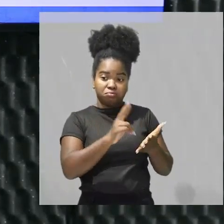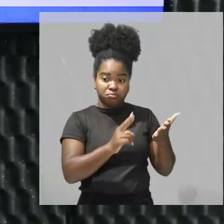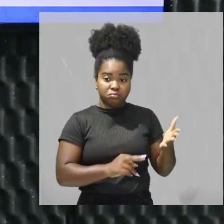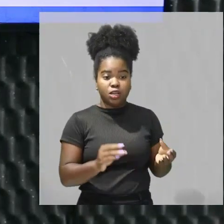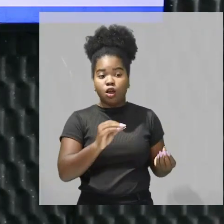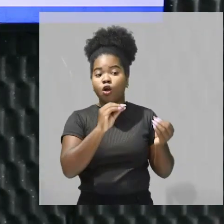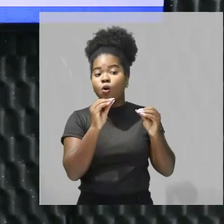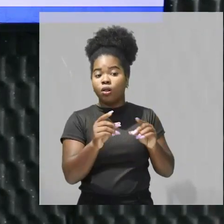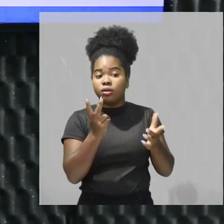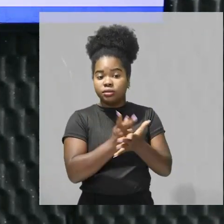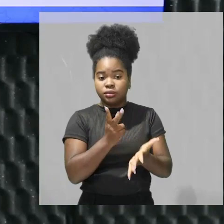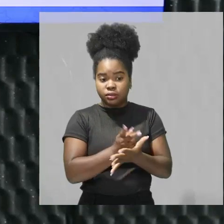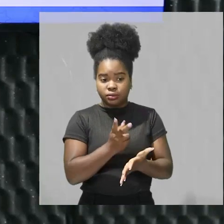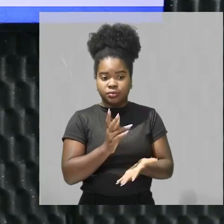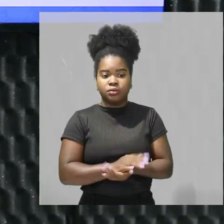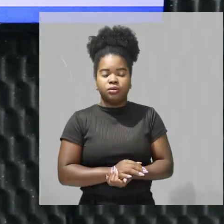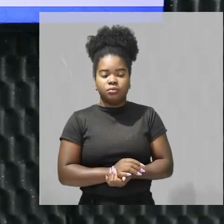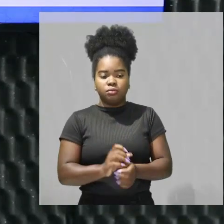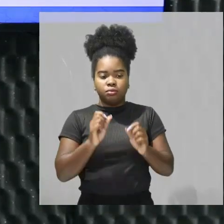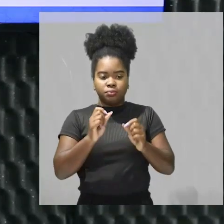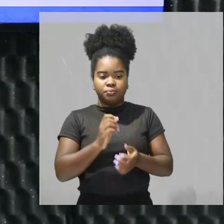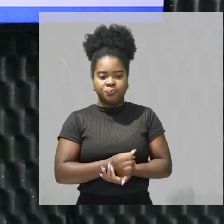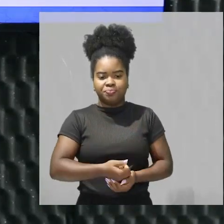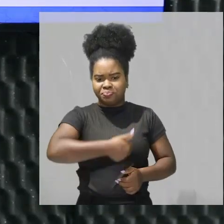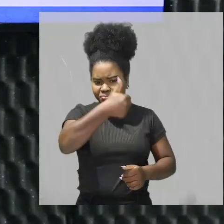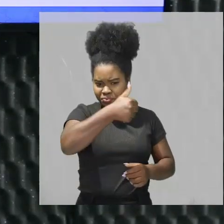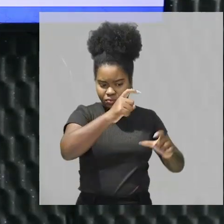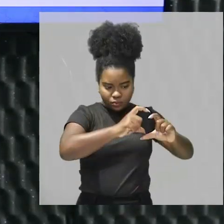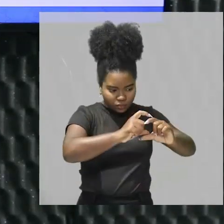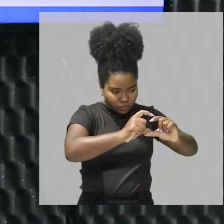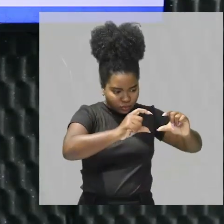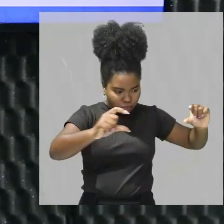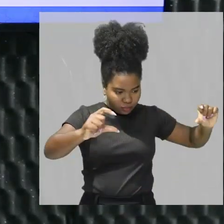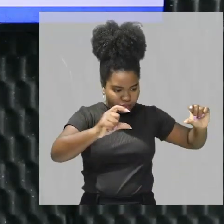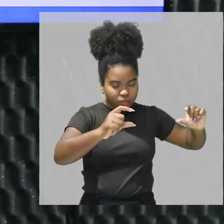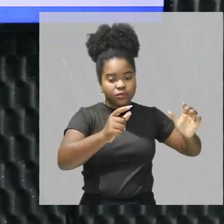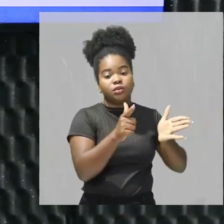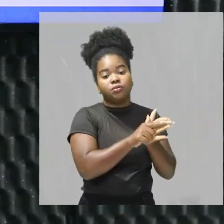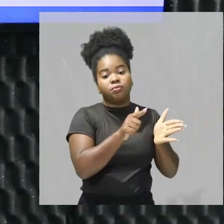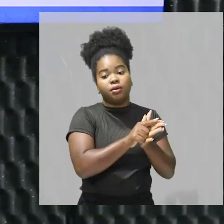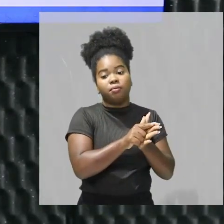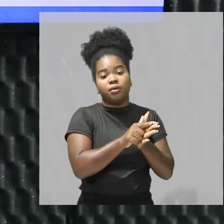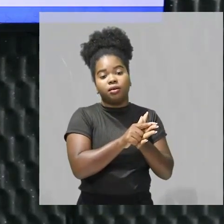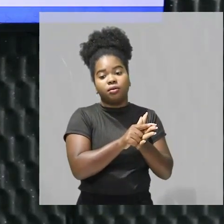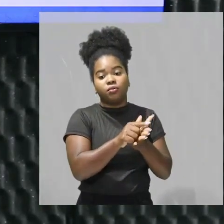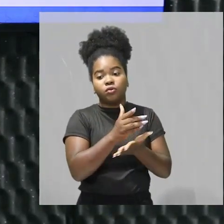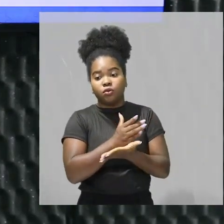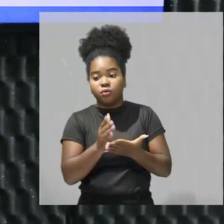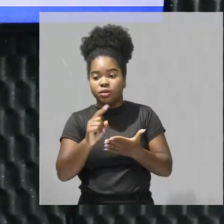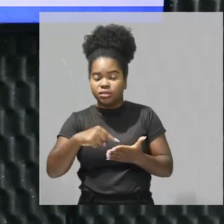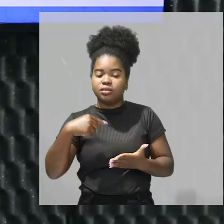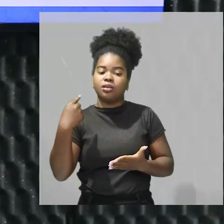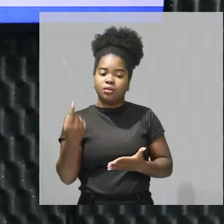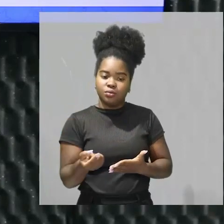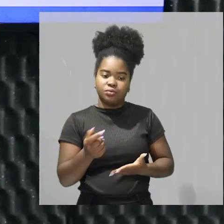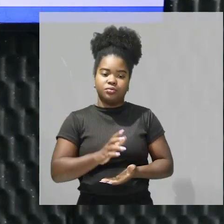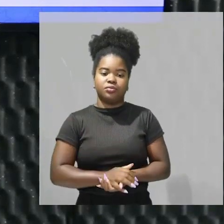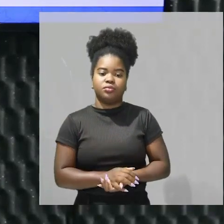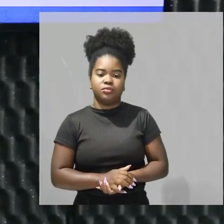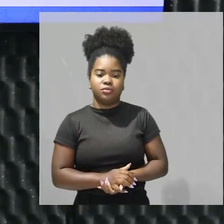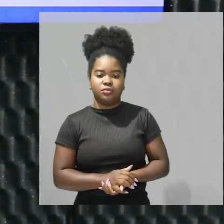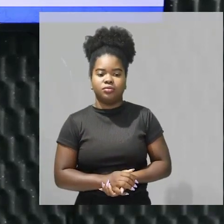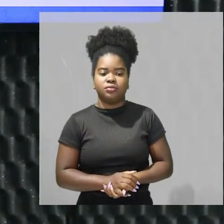coloque-o centralizado na primeira linha da folha da redação e comece na linha seguinte.